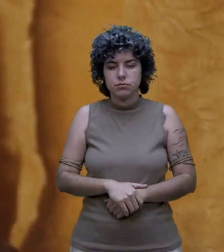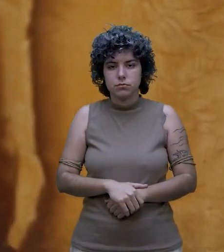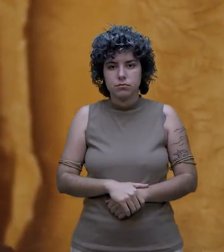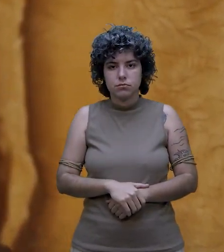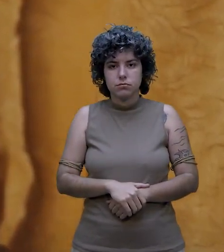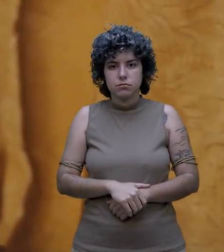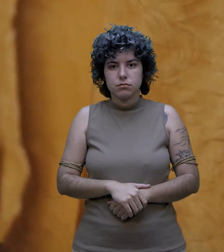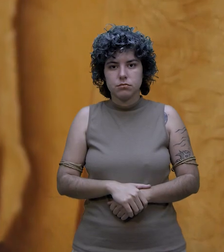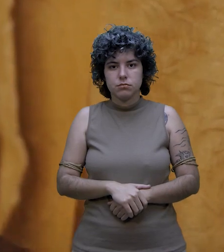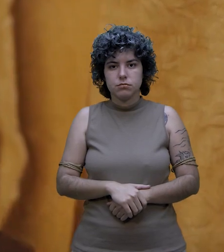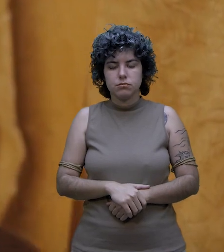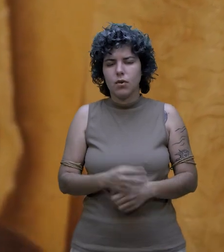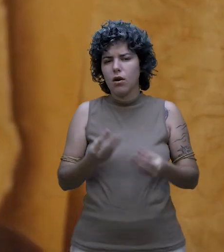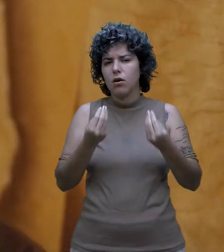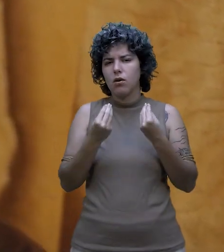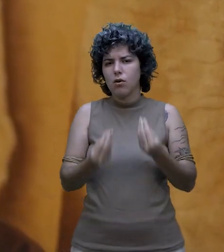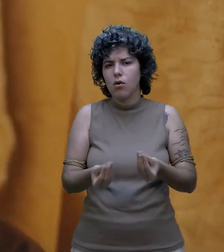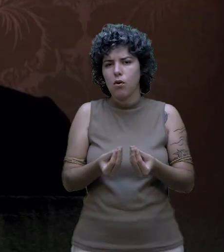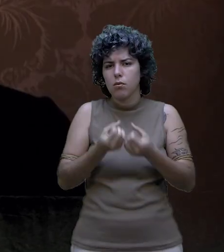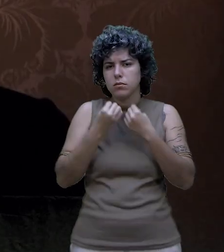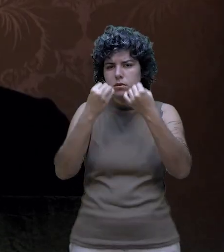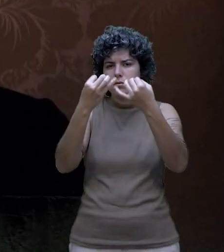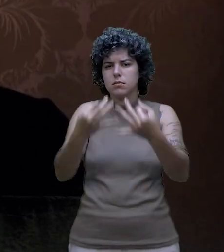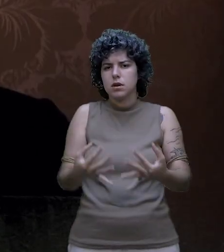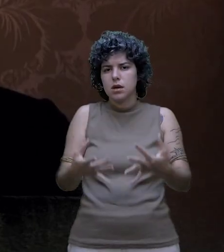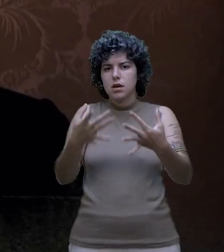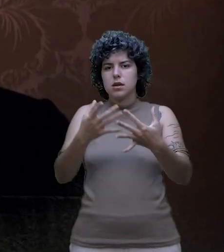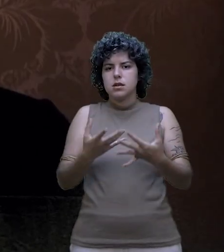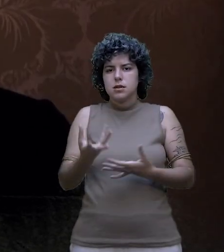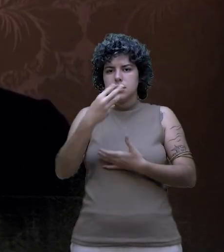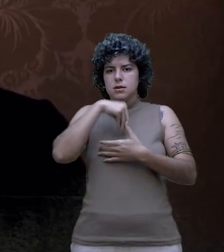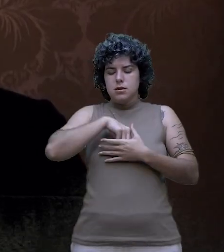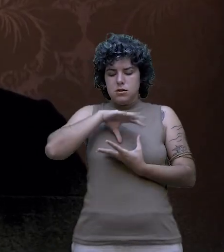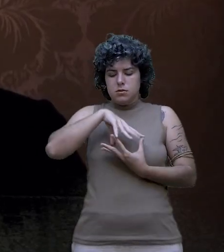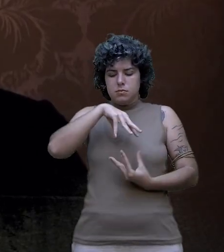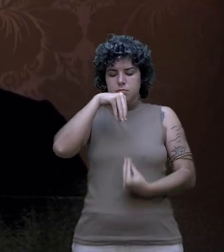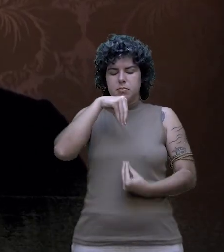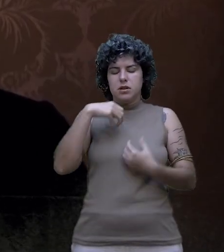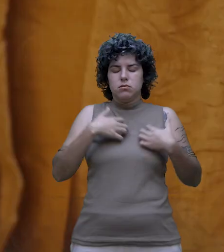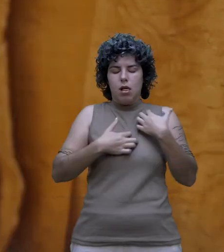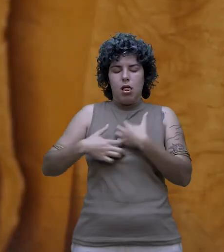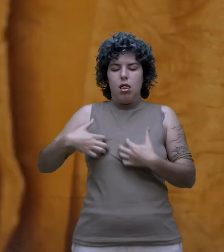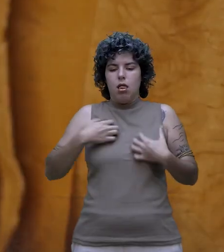Como quem diz, o espírito rebelde se libertou. Are you admiring your Lime Avenue?